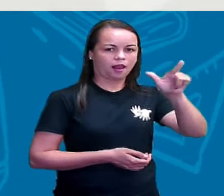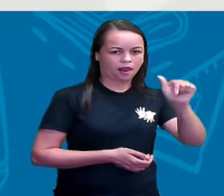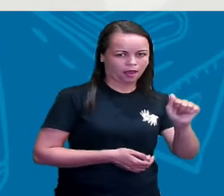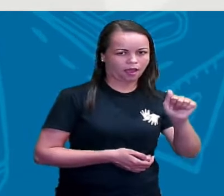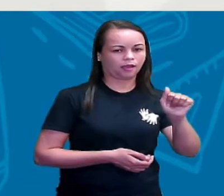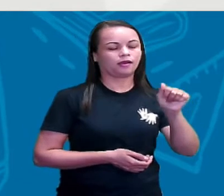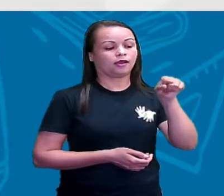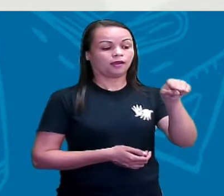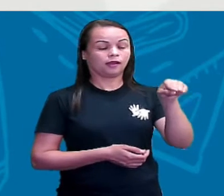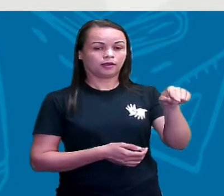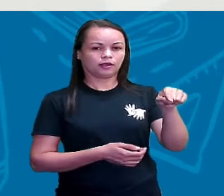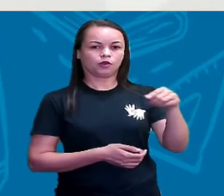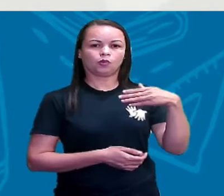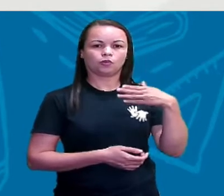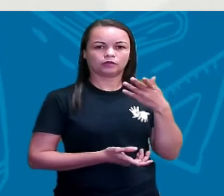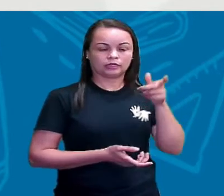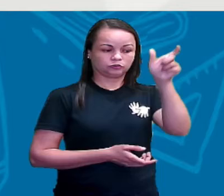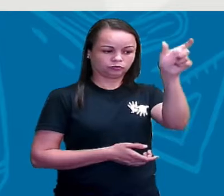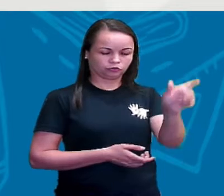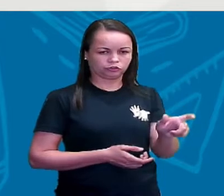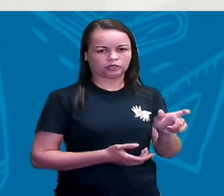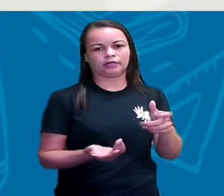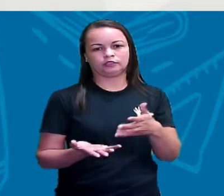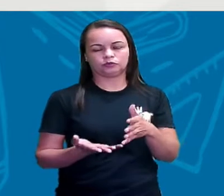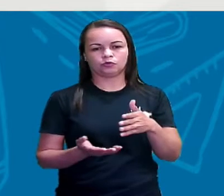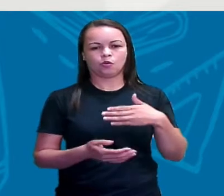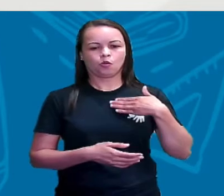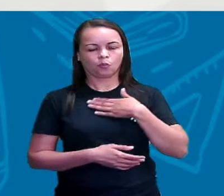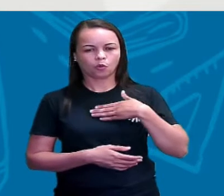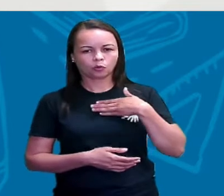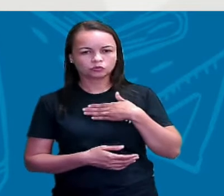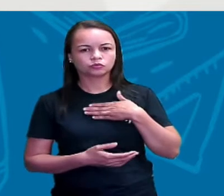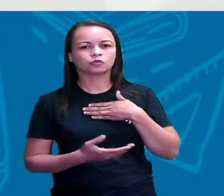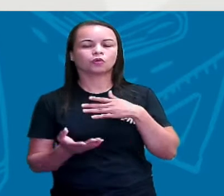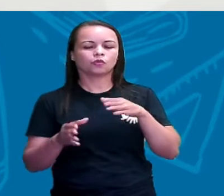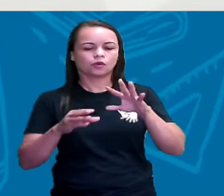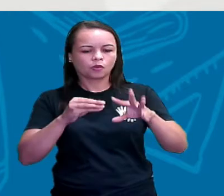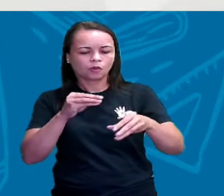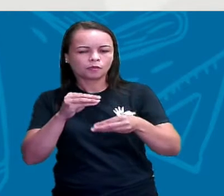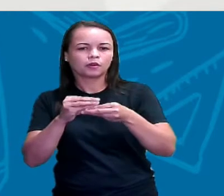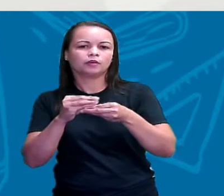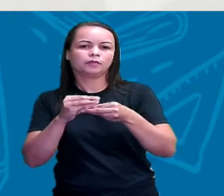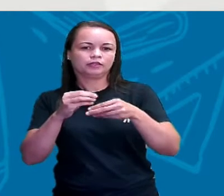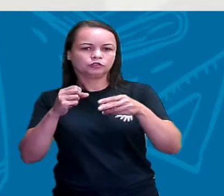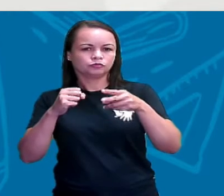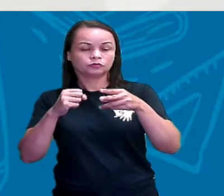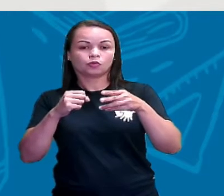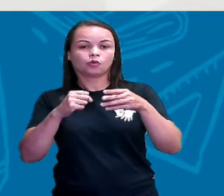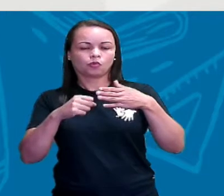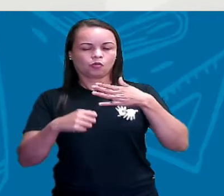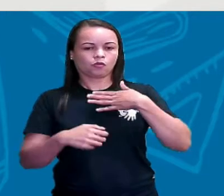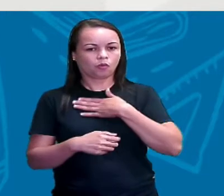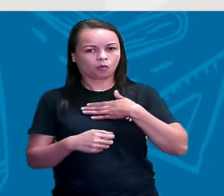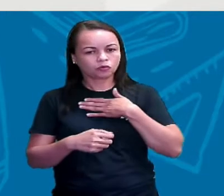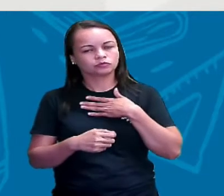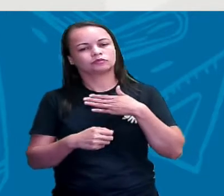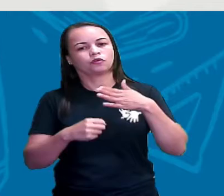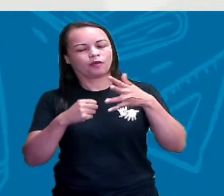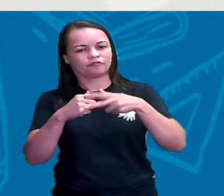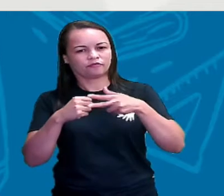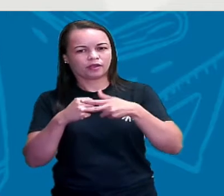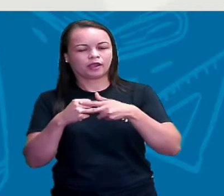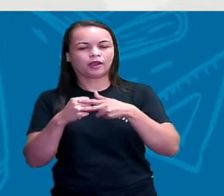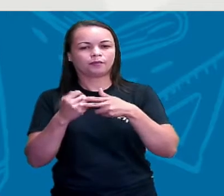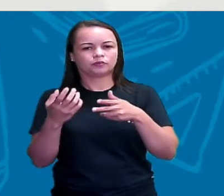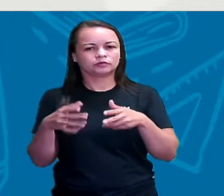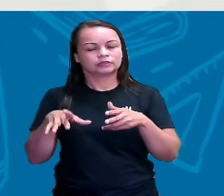o verbo gostou, e o complemento, the English teacher, certo? Então, formação bem simples. Lembrando que